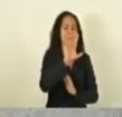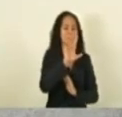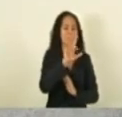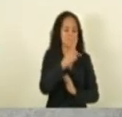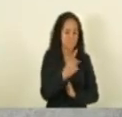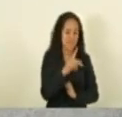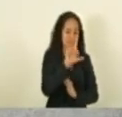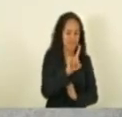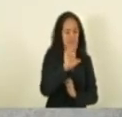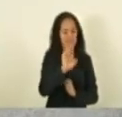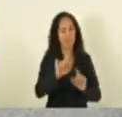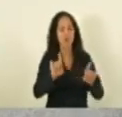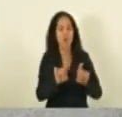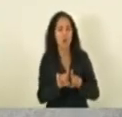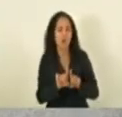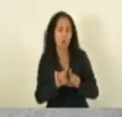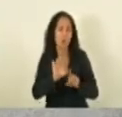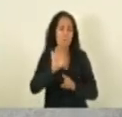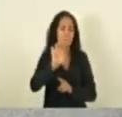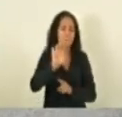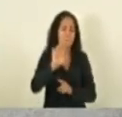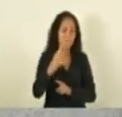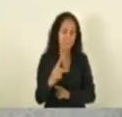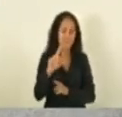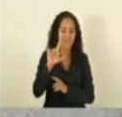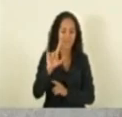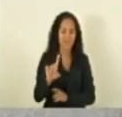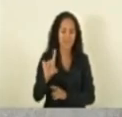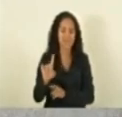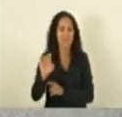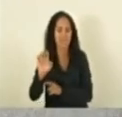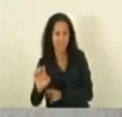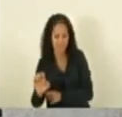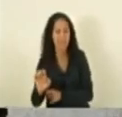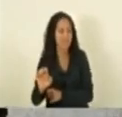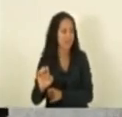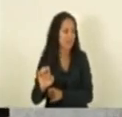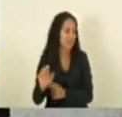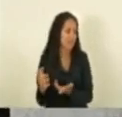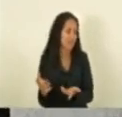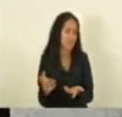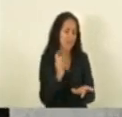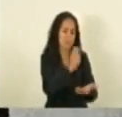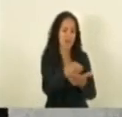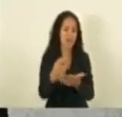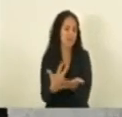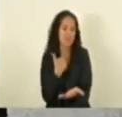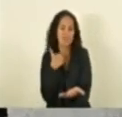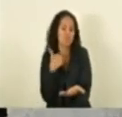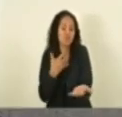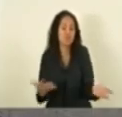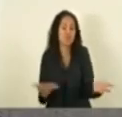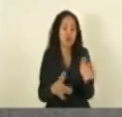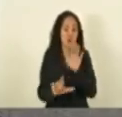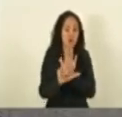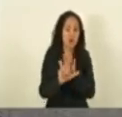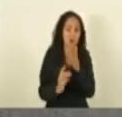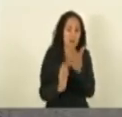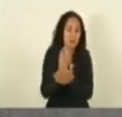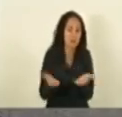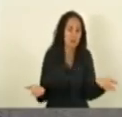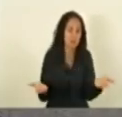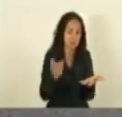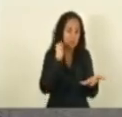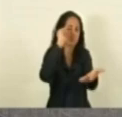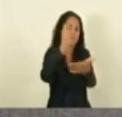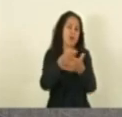PDDE. Então, o que nós estamos pedindo agora é só para que as escolas possam usar esse recurso para pagar